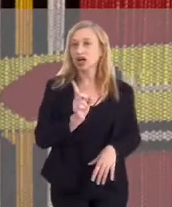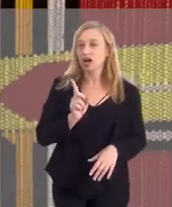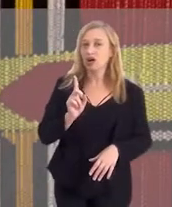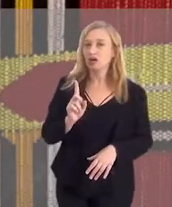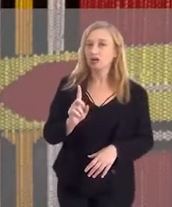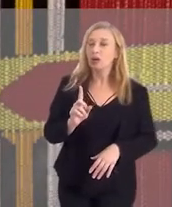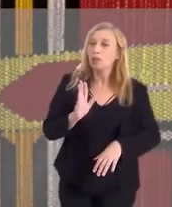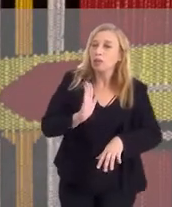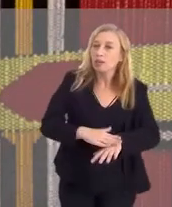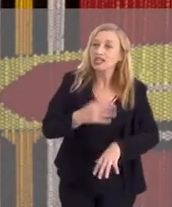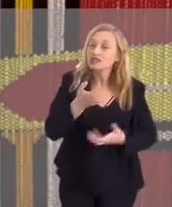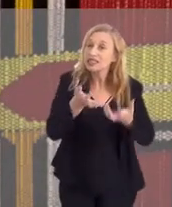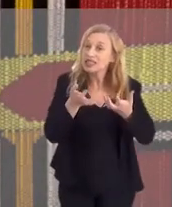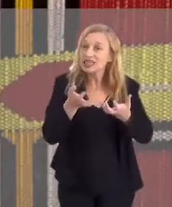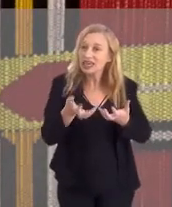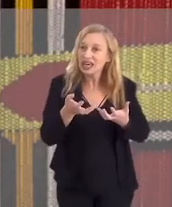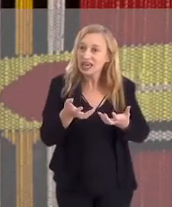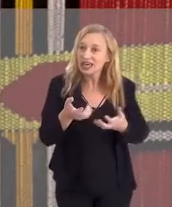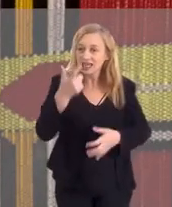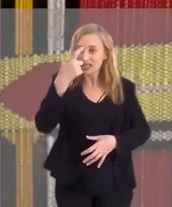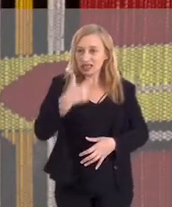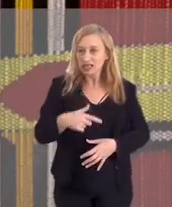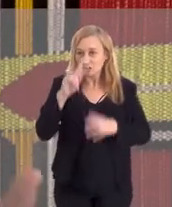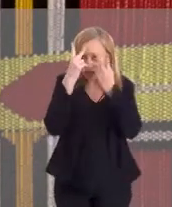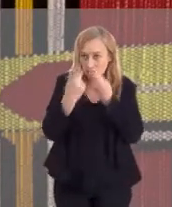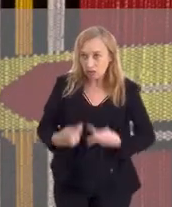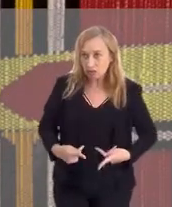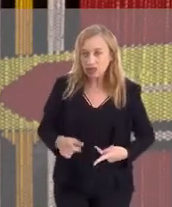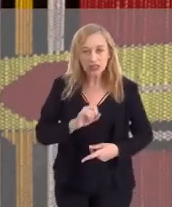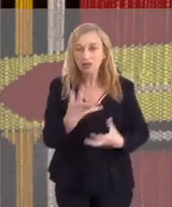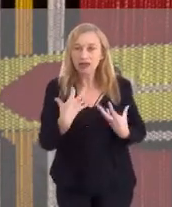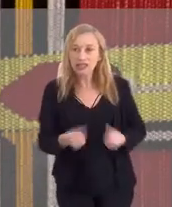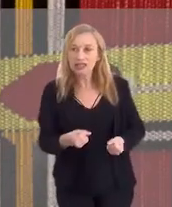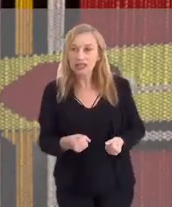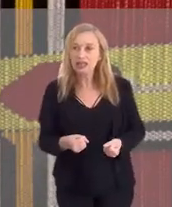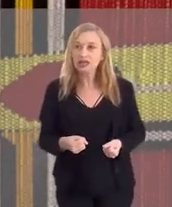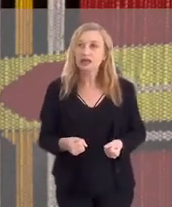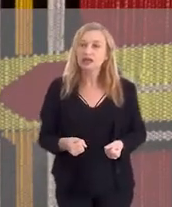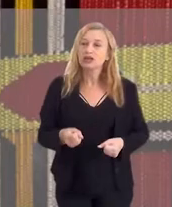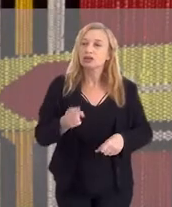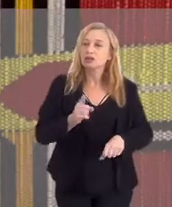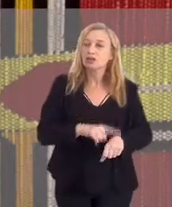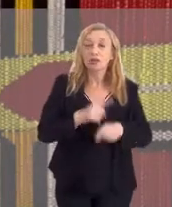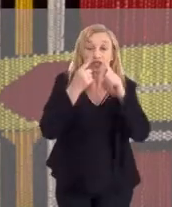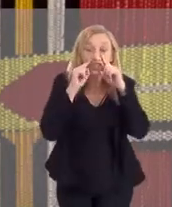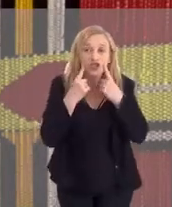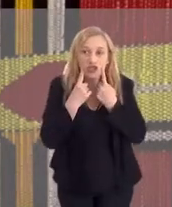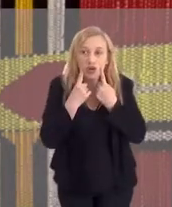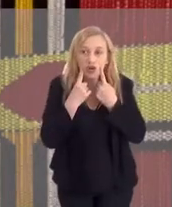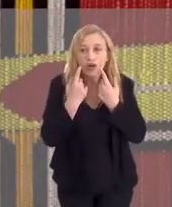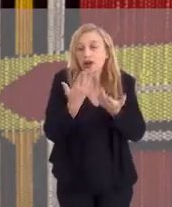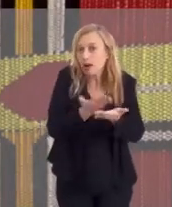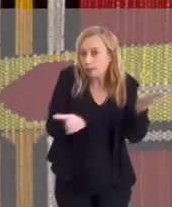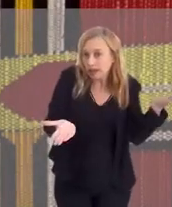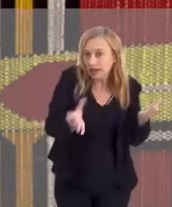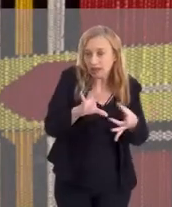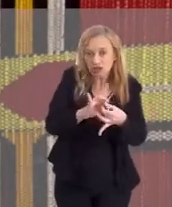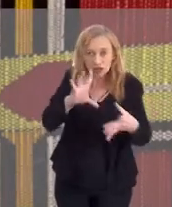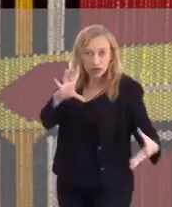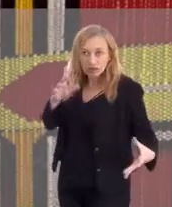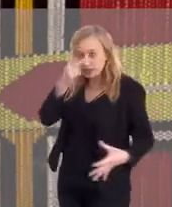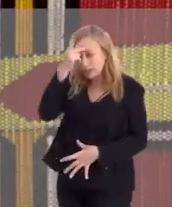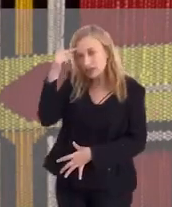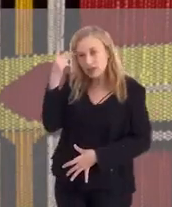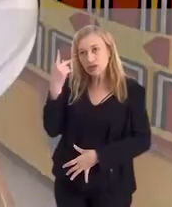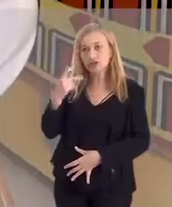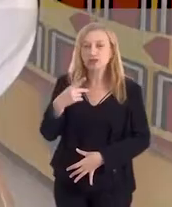momento. Por mais que você queira ser um ser humano que não aceite isso, na hora você chora, porque é uma perca, é um desligamento